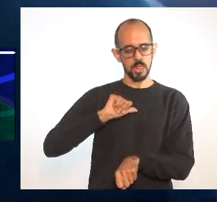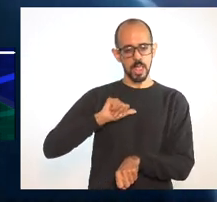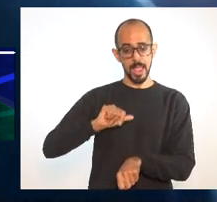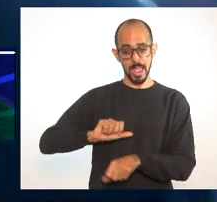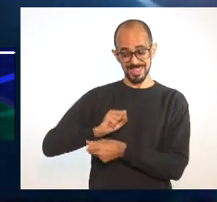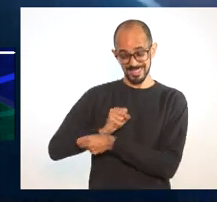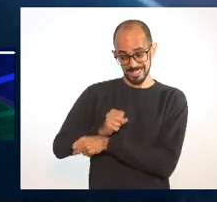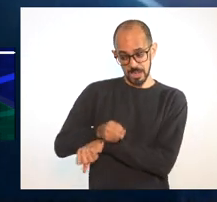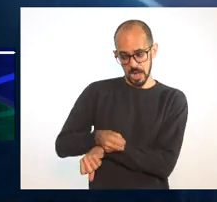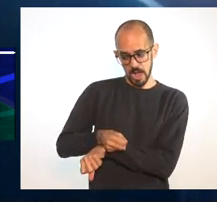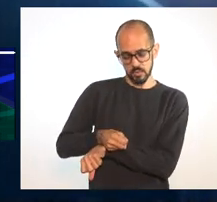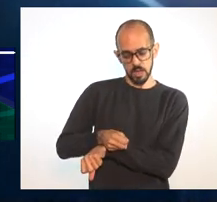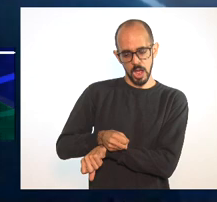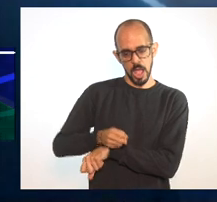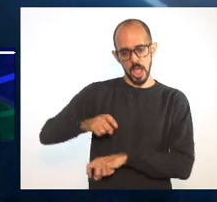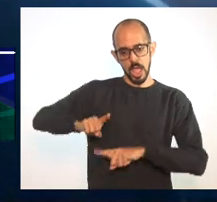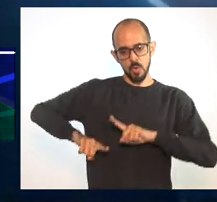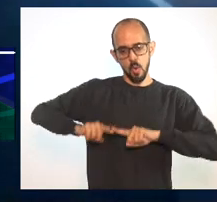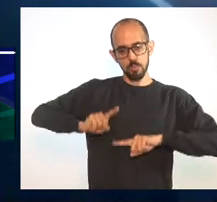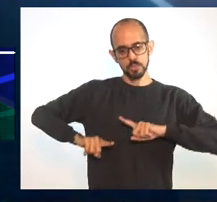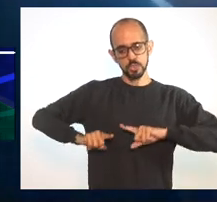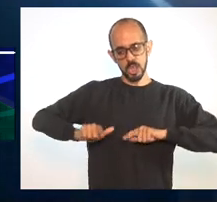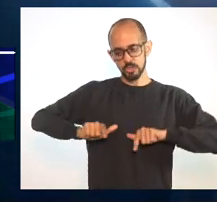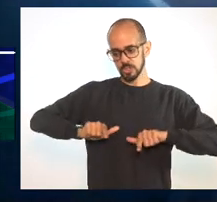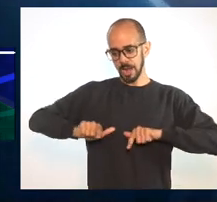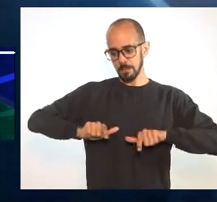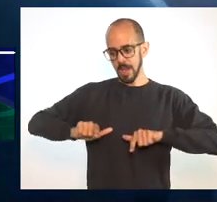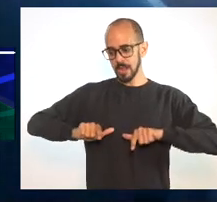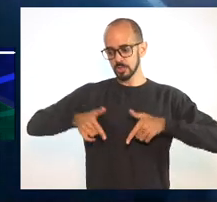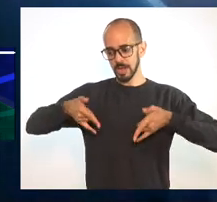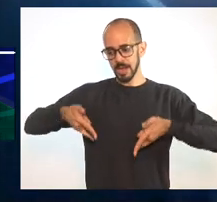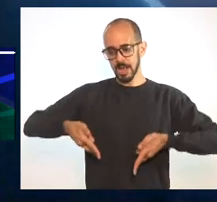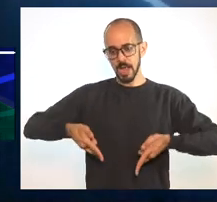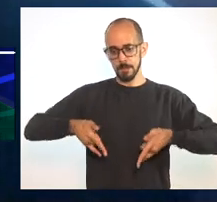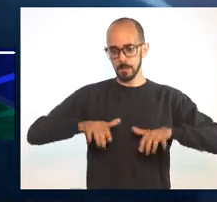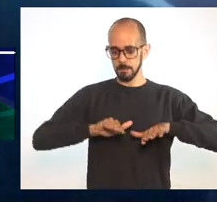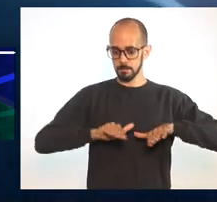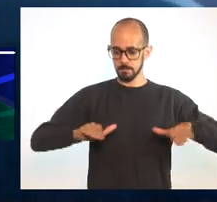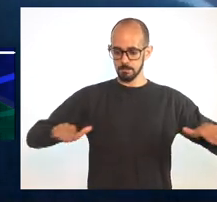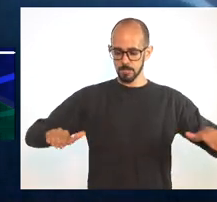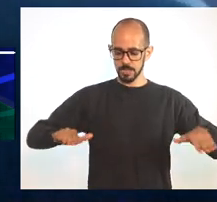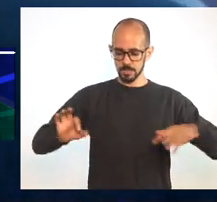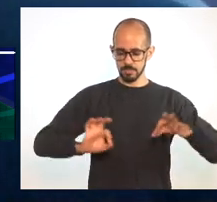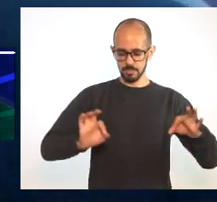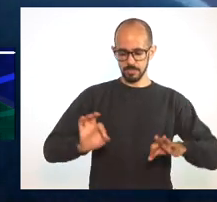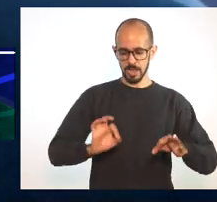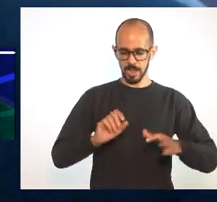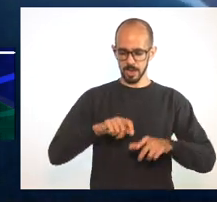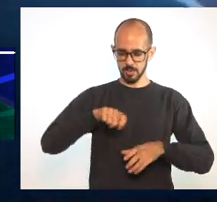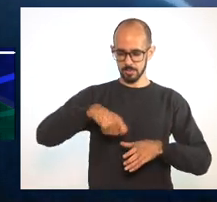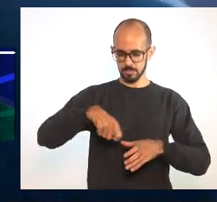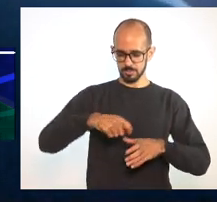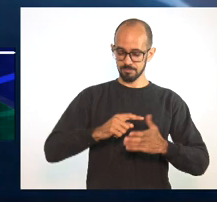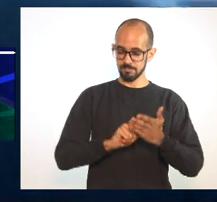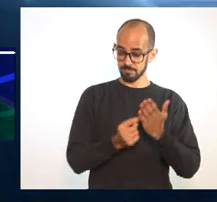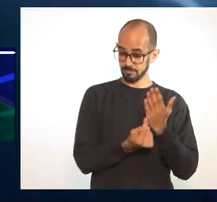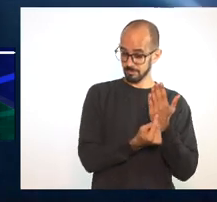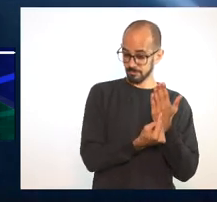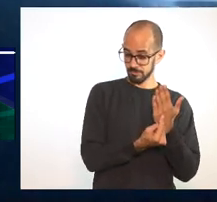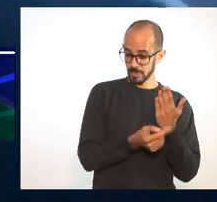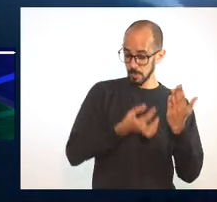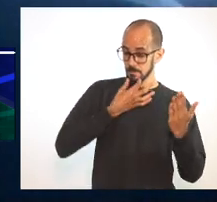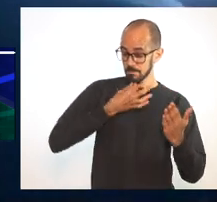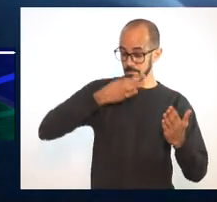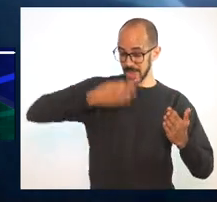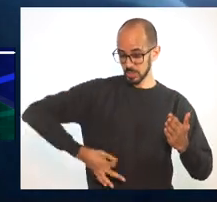a mulher escrava era objeto de trabalho em cama e mesa. Essa é a verdade. Muito do machismo, do racismo, vem daí, da